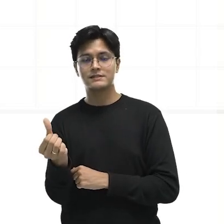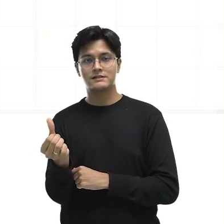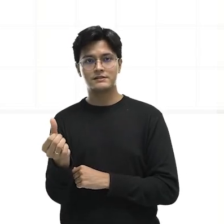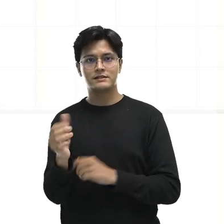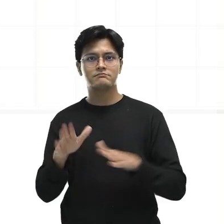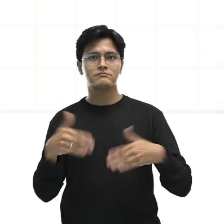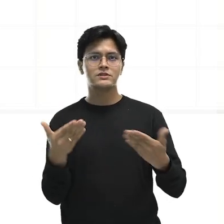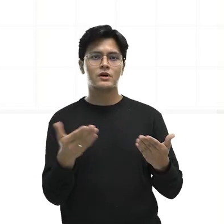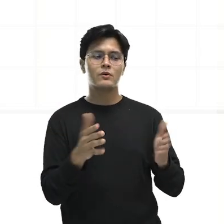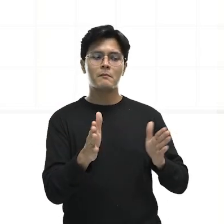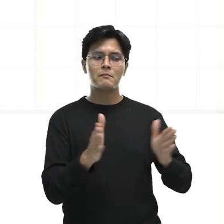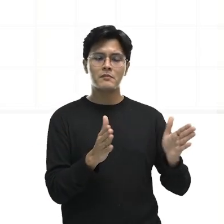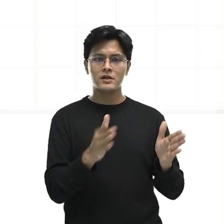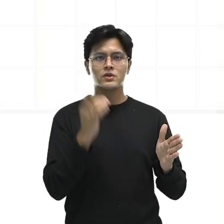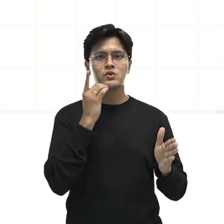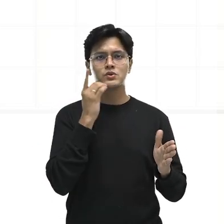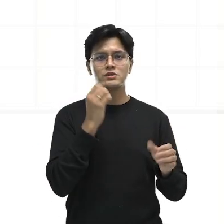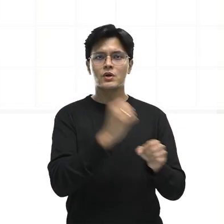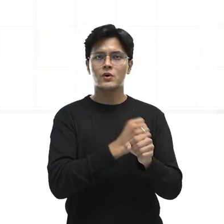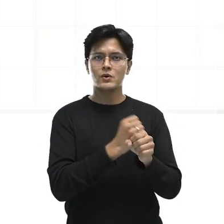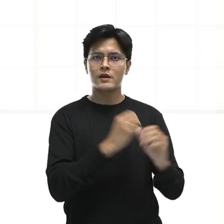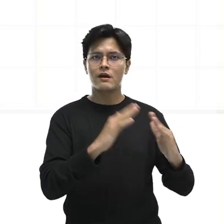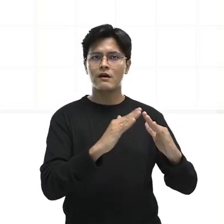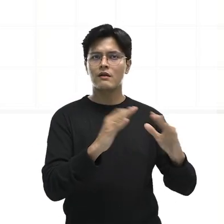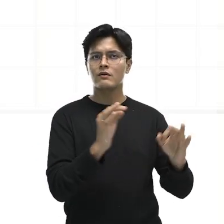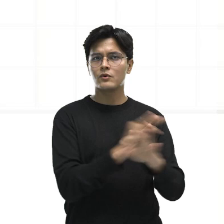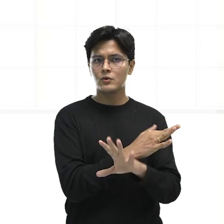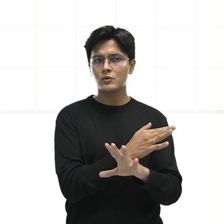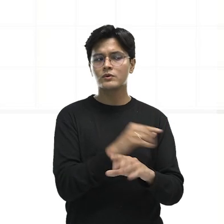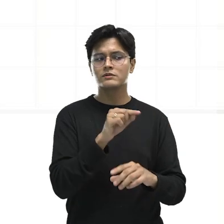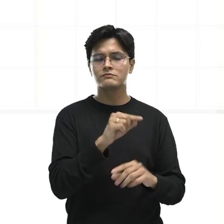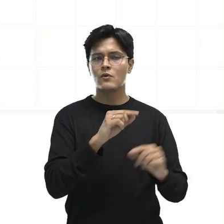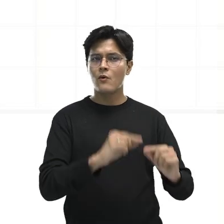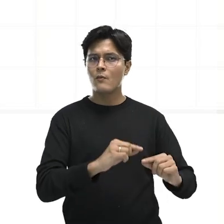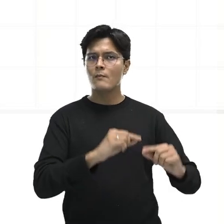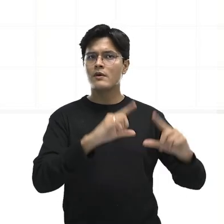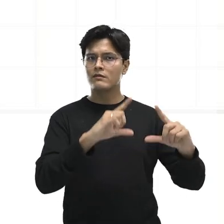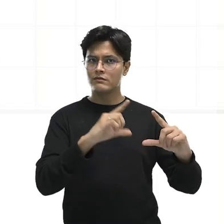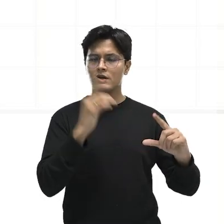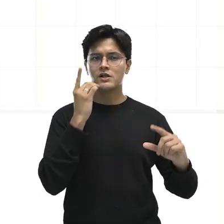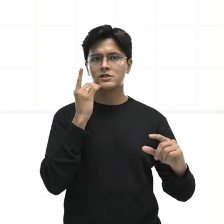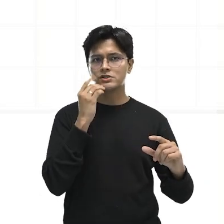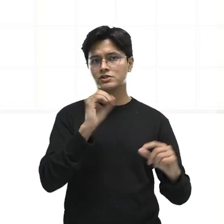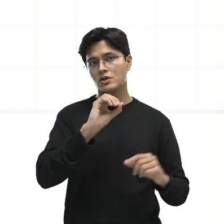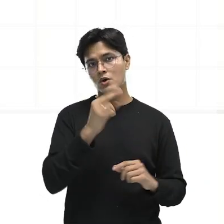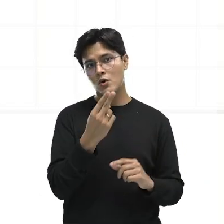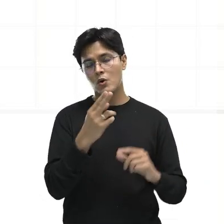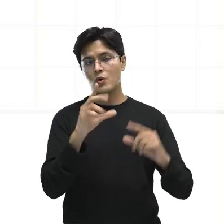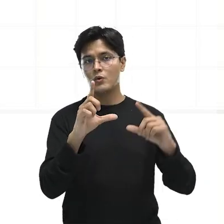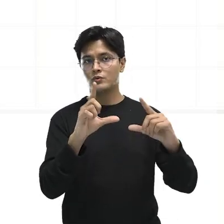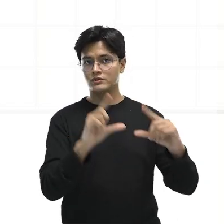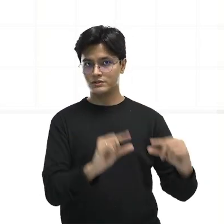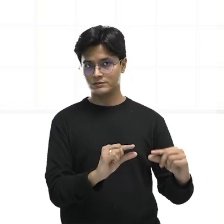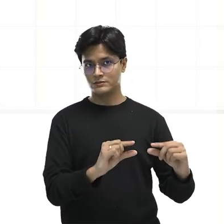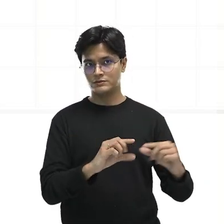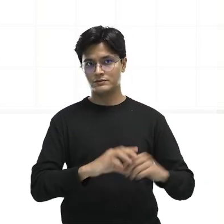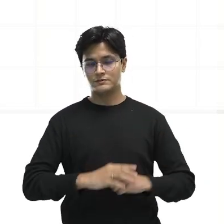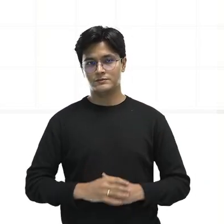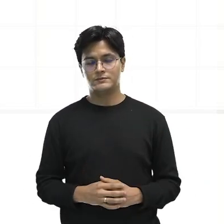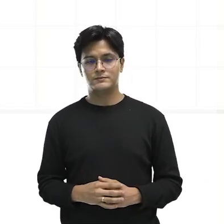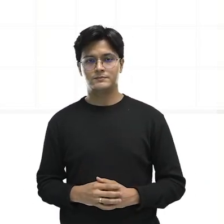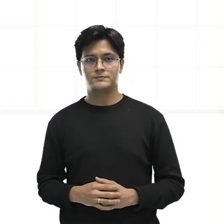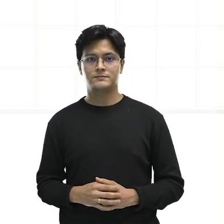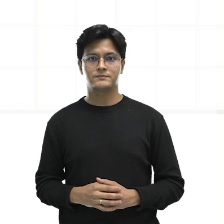dias aqui? Essa quantidade, ela vai aumentar, ela tende, na verdade, né, a aumentar ou tende